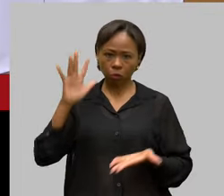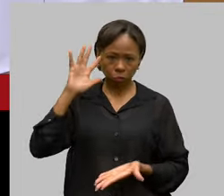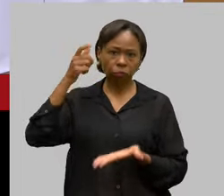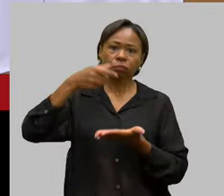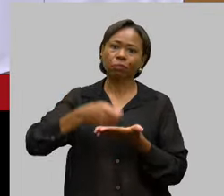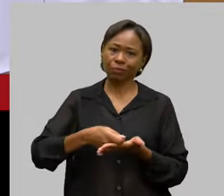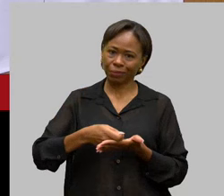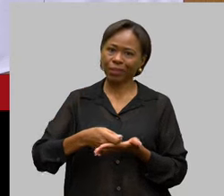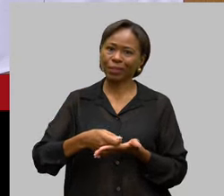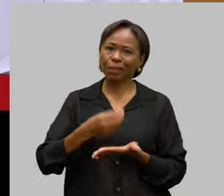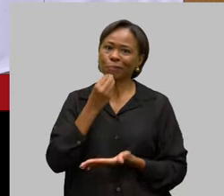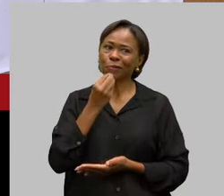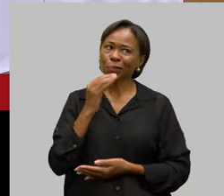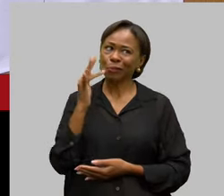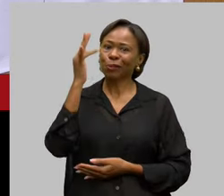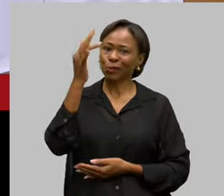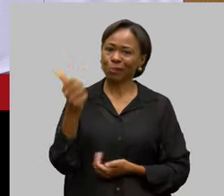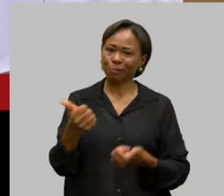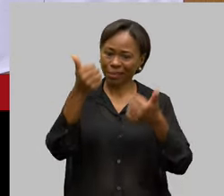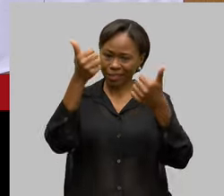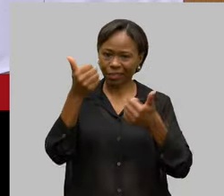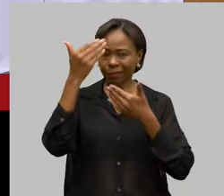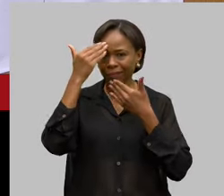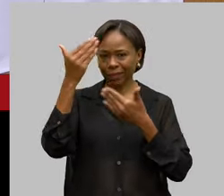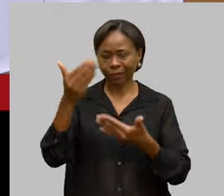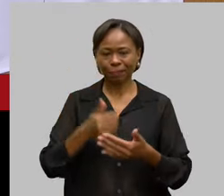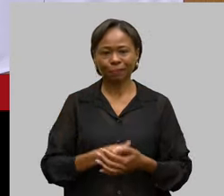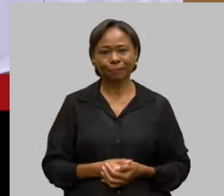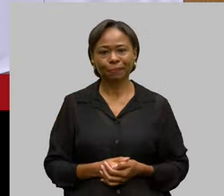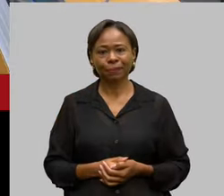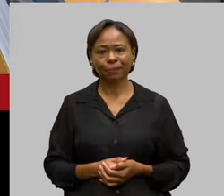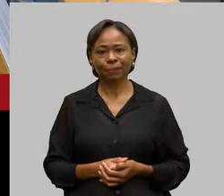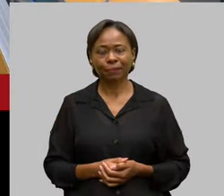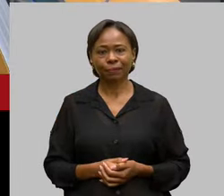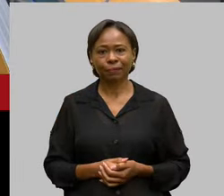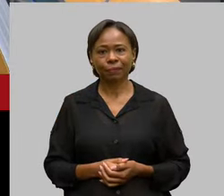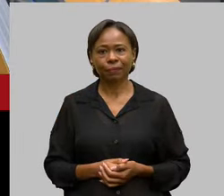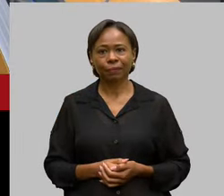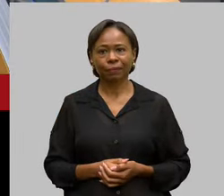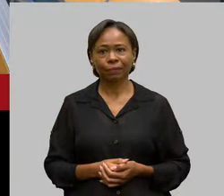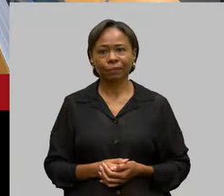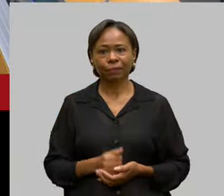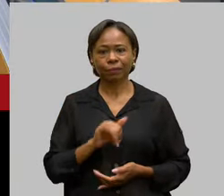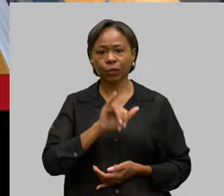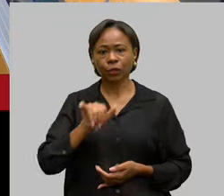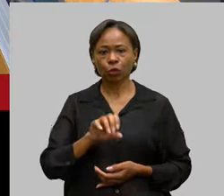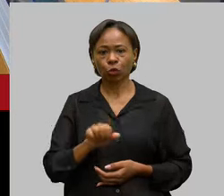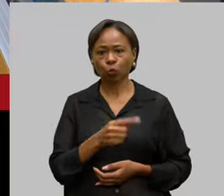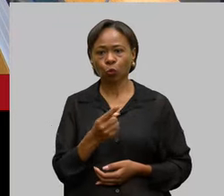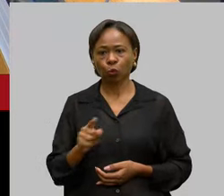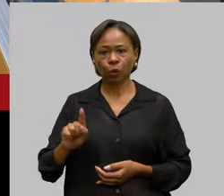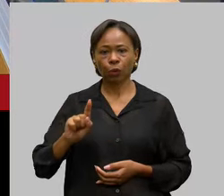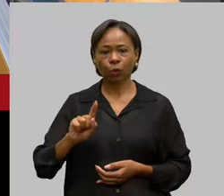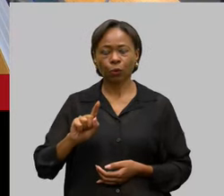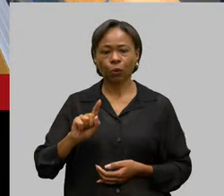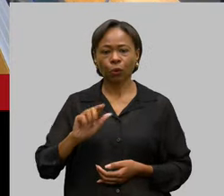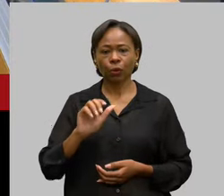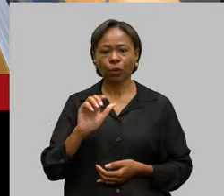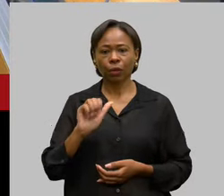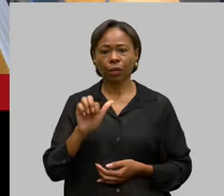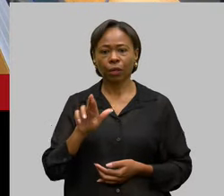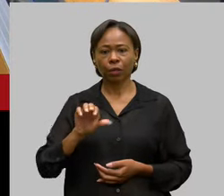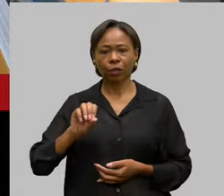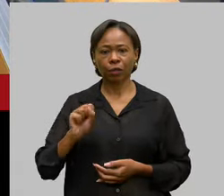desejável tá obrigado Mais Uma Vez pelo convite por favor Dr João Carl fedo com a palavra para suas